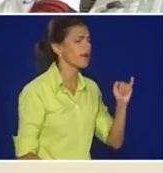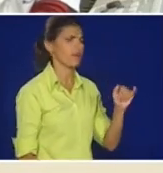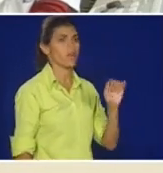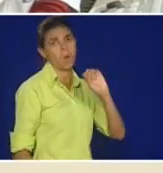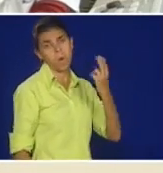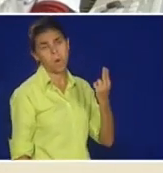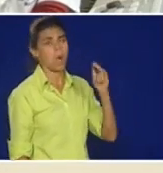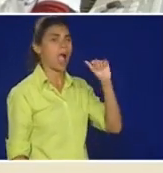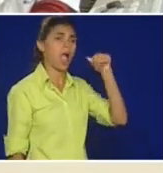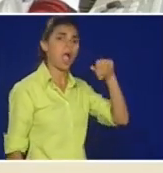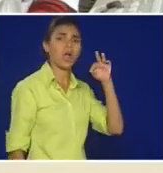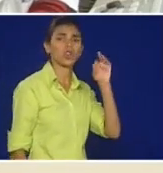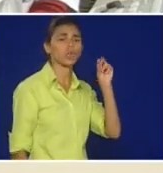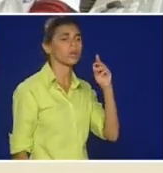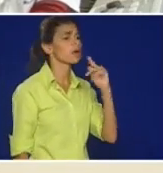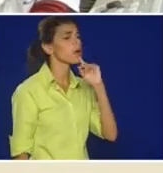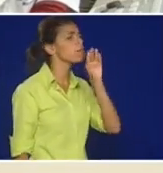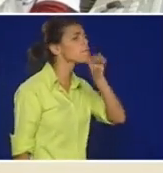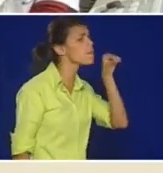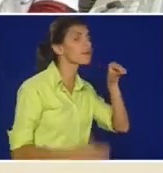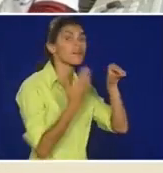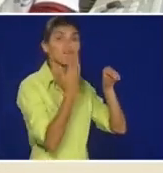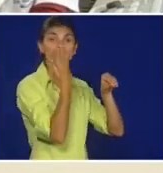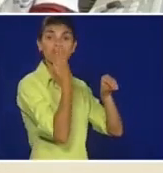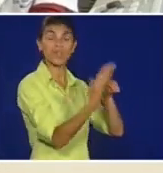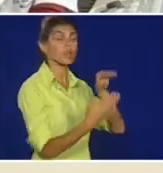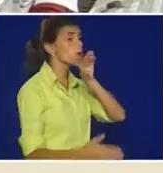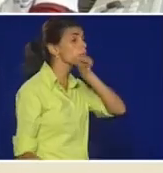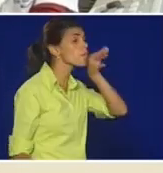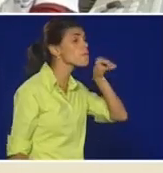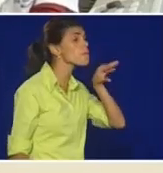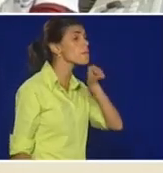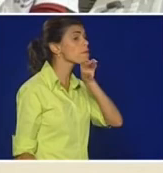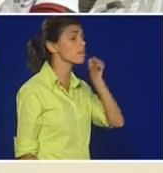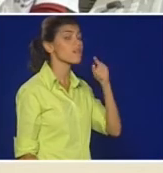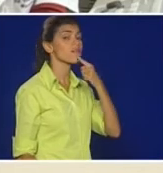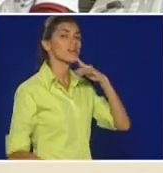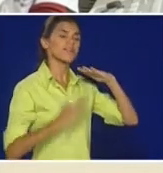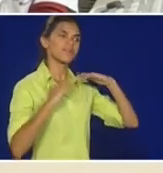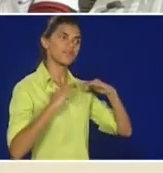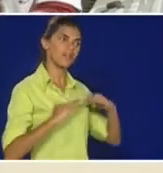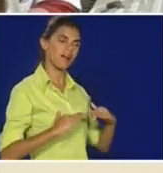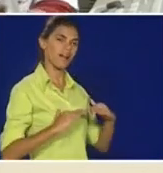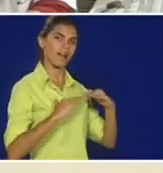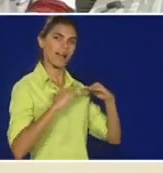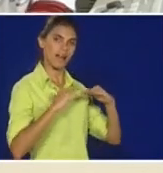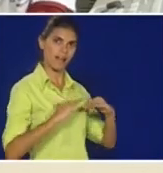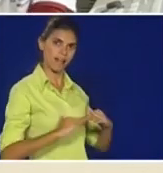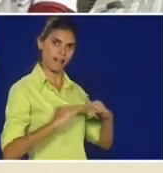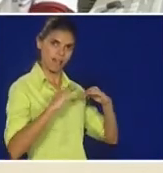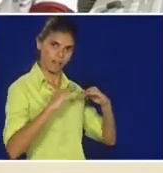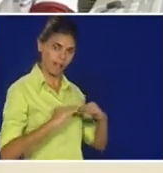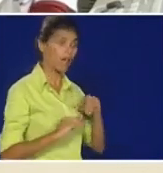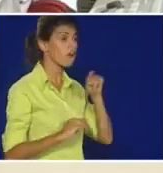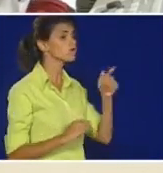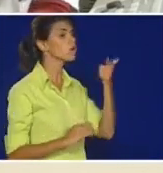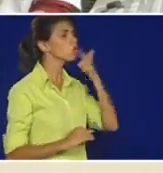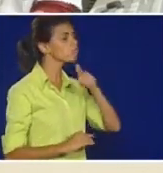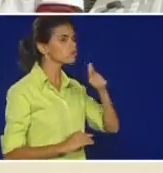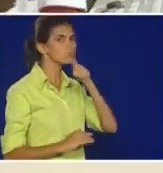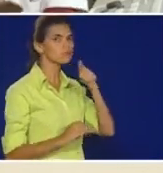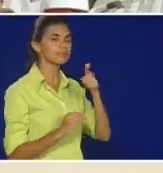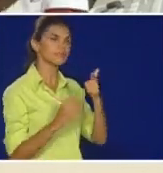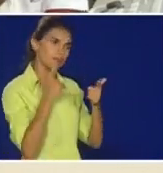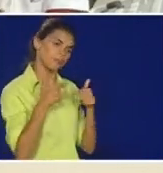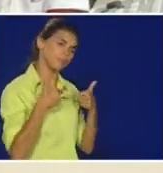sempre chamar papai ou seu Antônio, falar de frente para ele, tá? Falar devagar, e